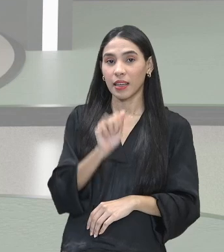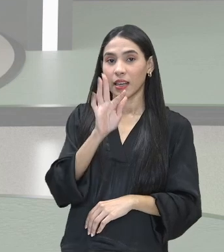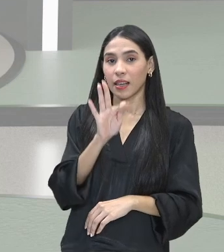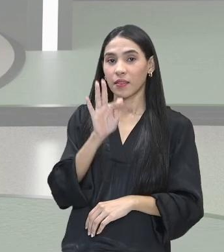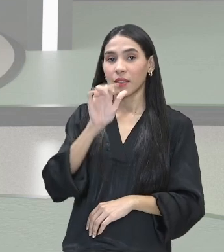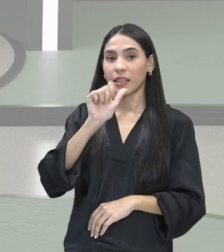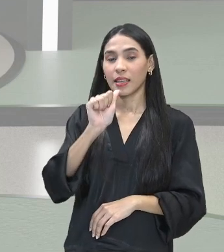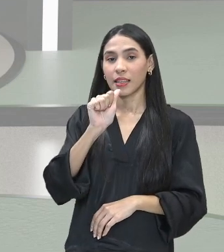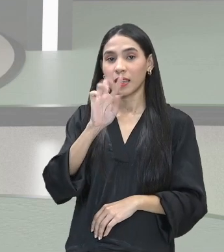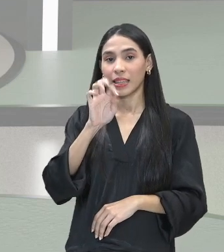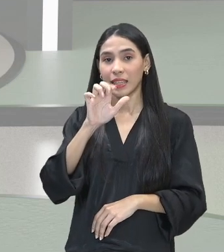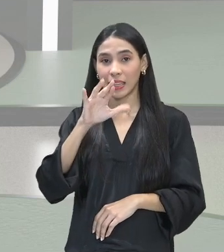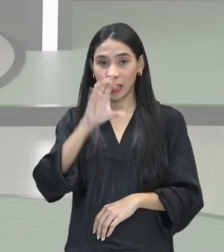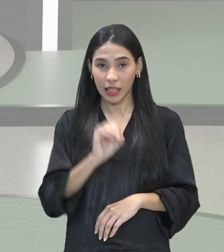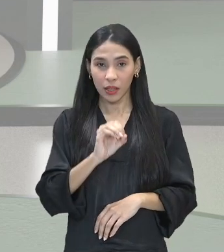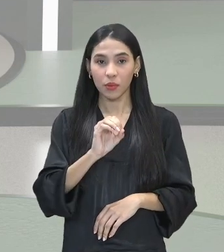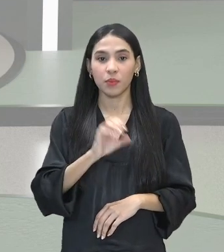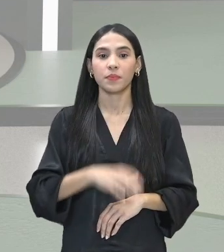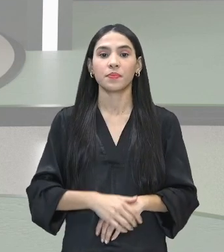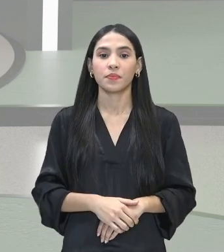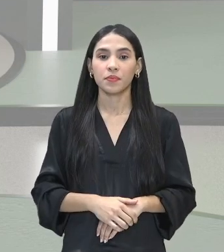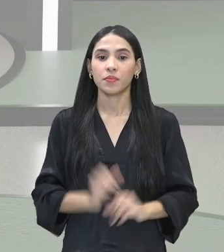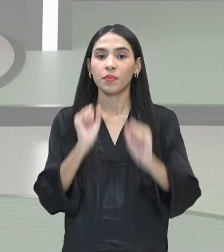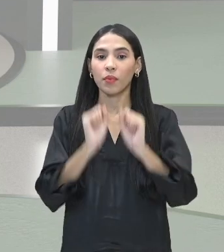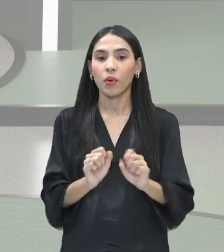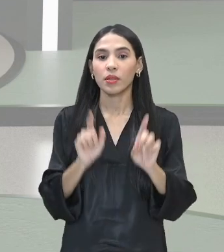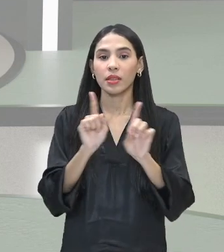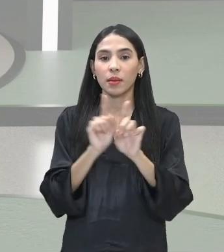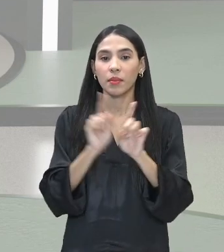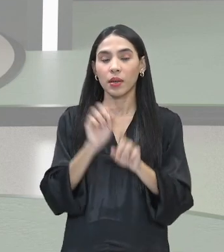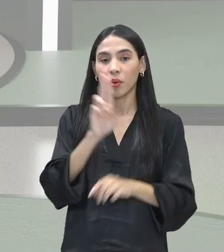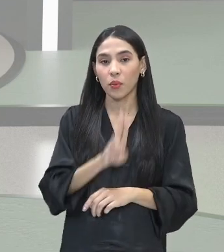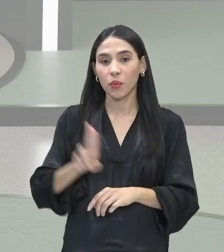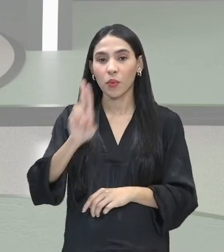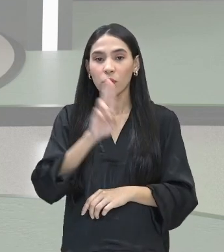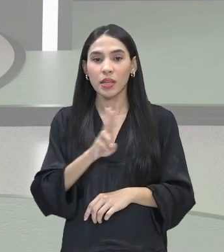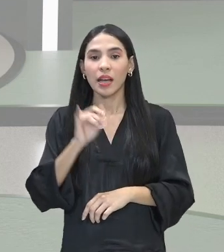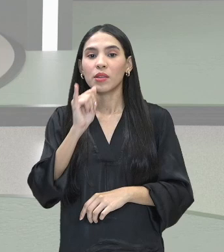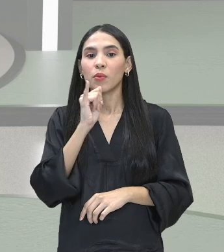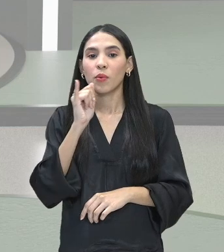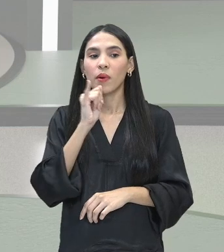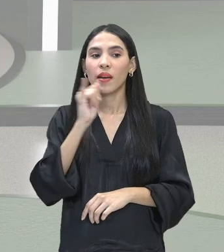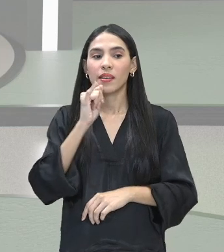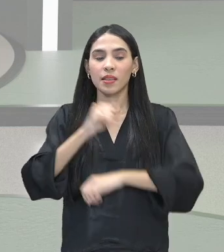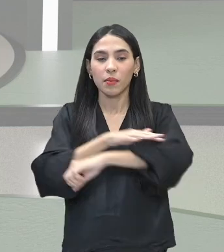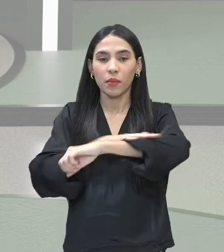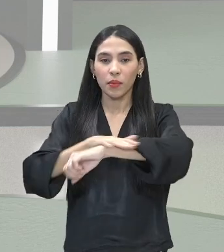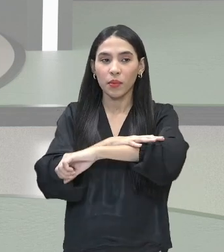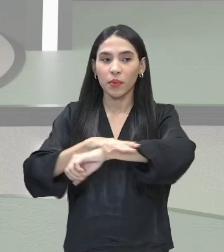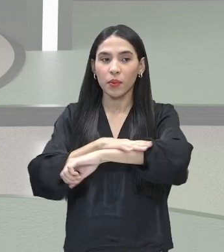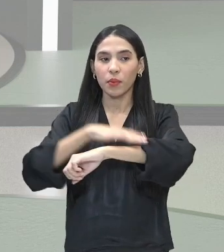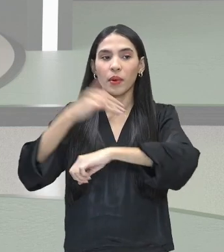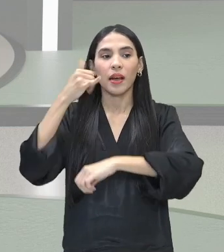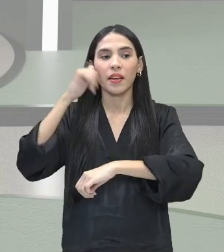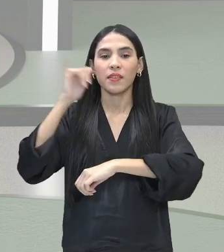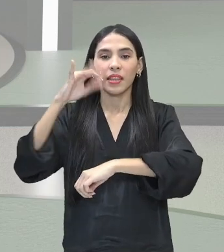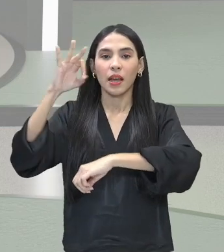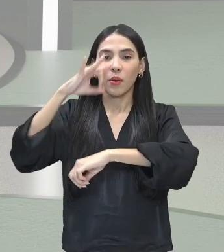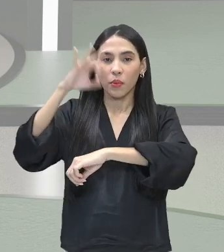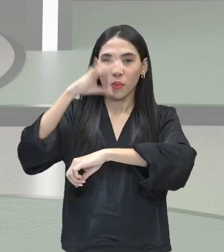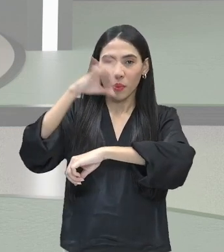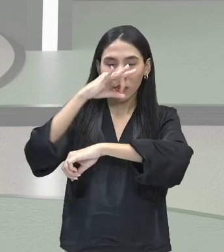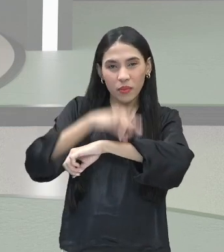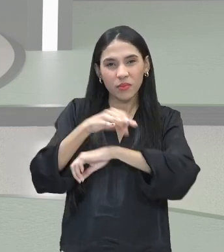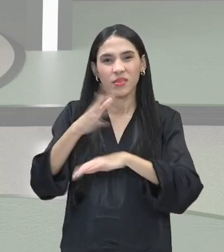O naftaleno, ele pode ser utilizado como repelente de insetos. É aquele componente da naftalina que a gente